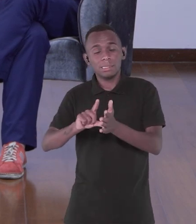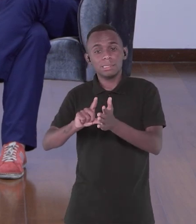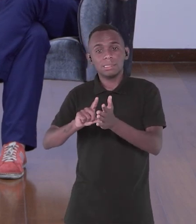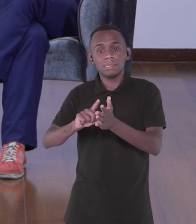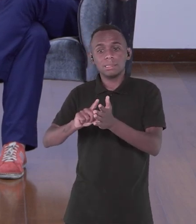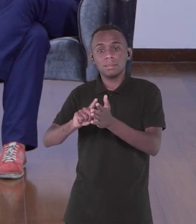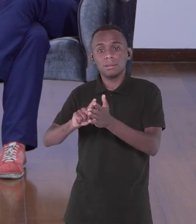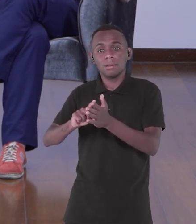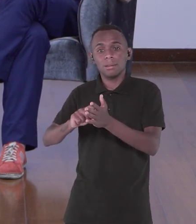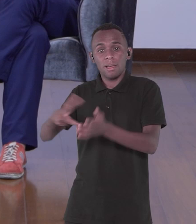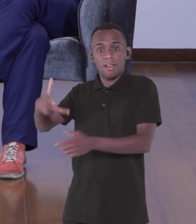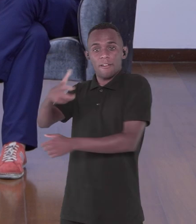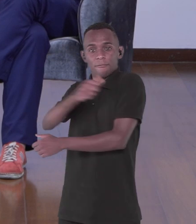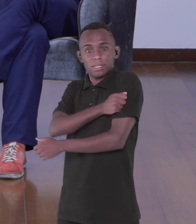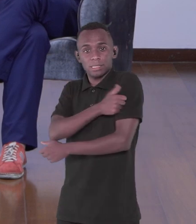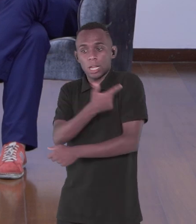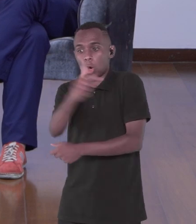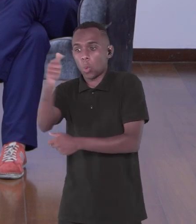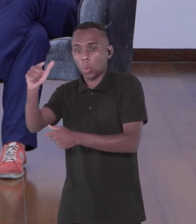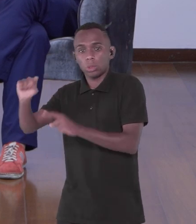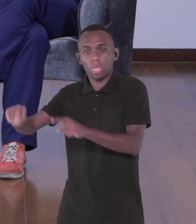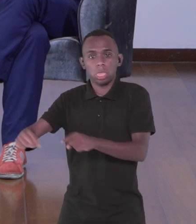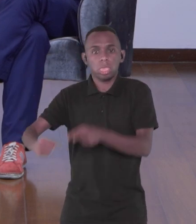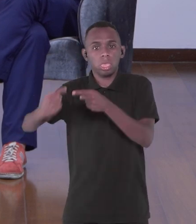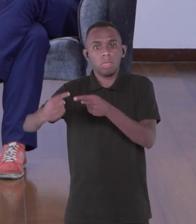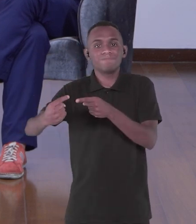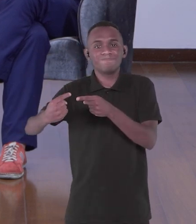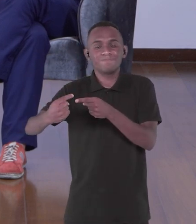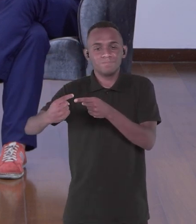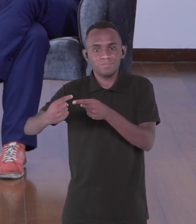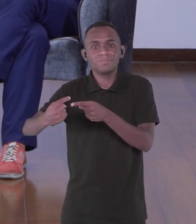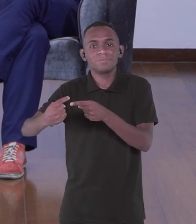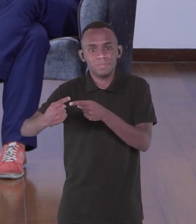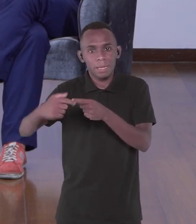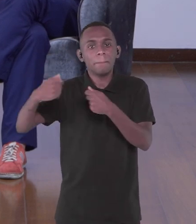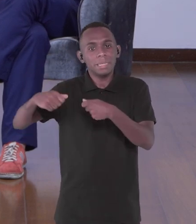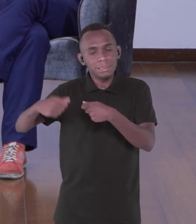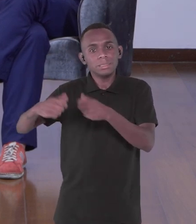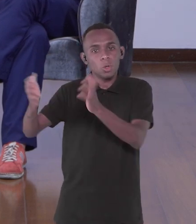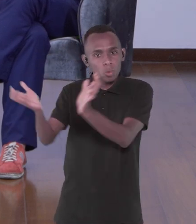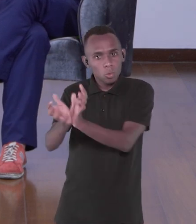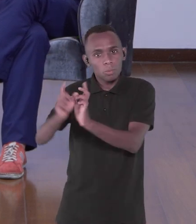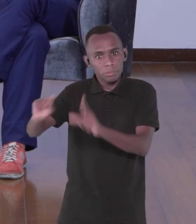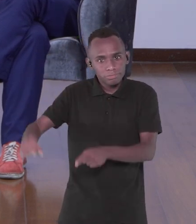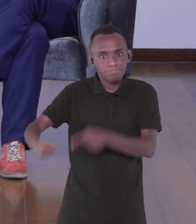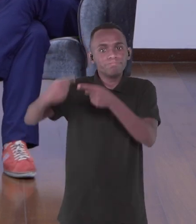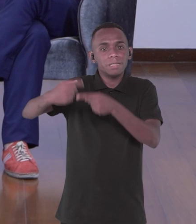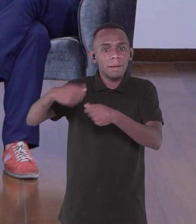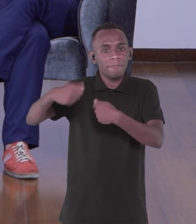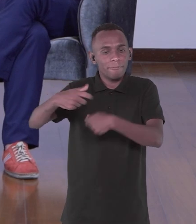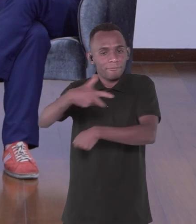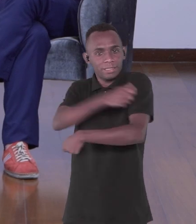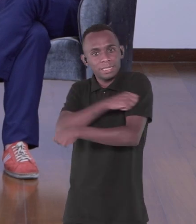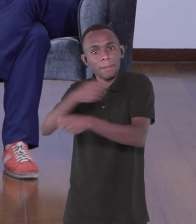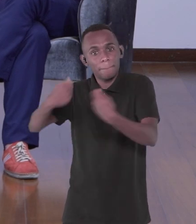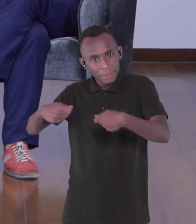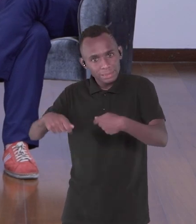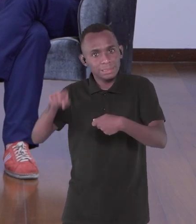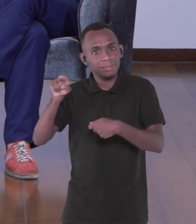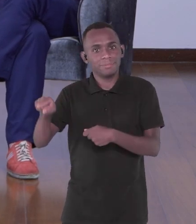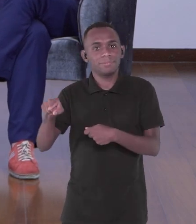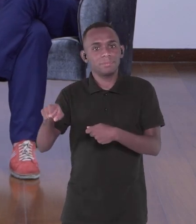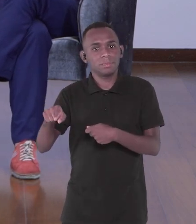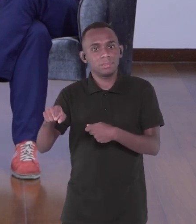inimigo. Vai ter de vacinar o opositor, vai ter de vacinar o adversário,